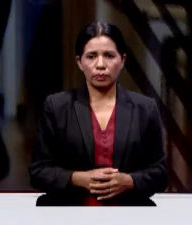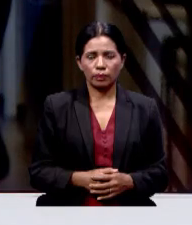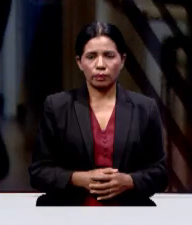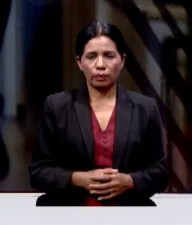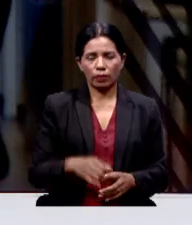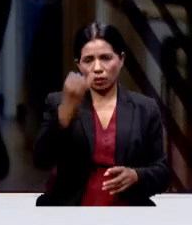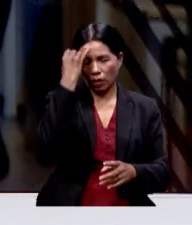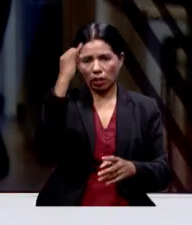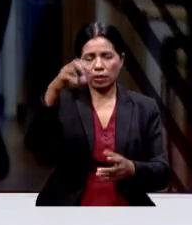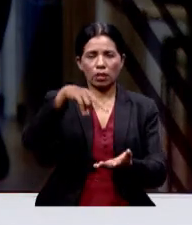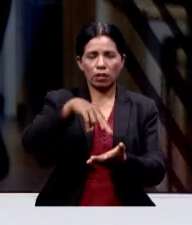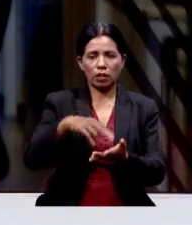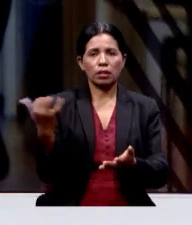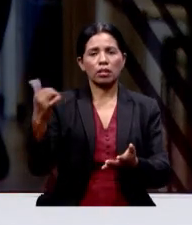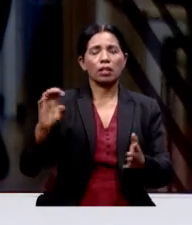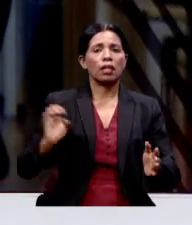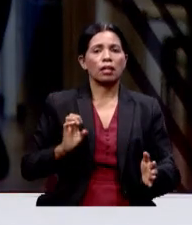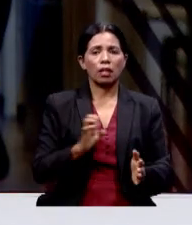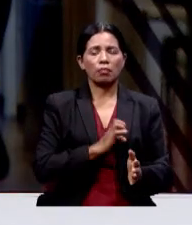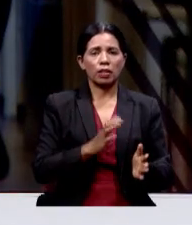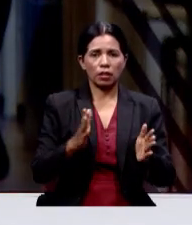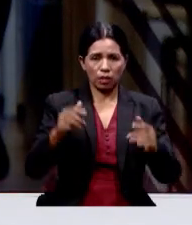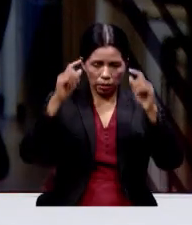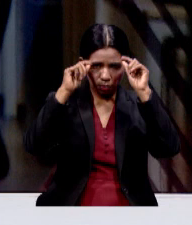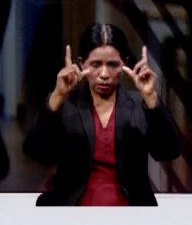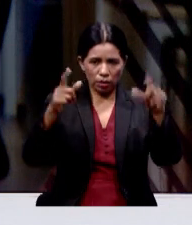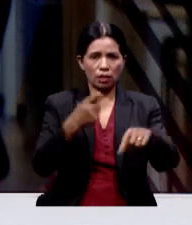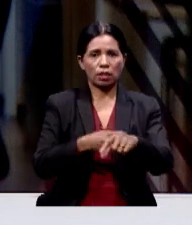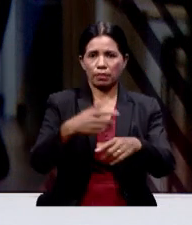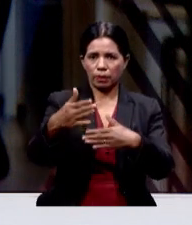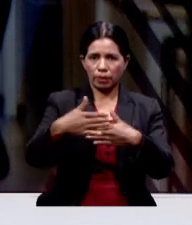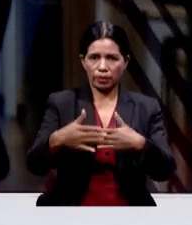India se estabelece a ser a embaixada em Timor-Leste e a tempo barak.